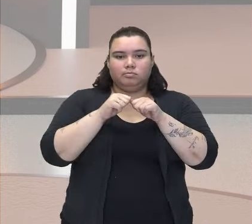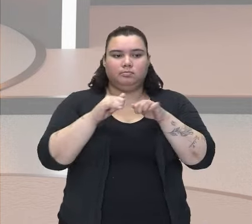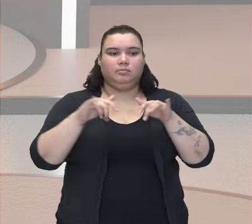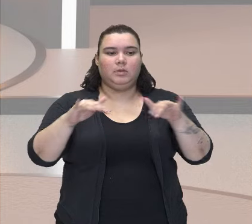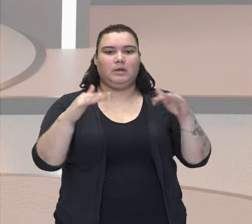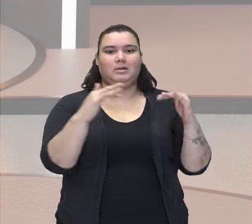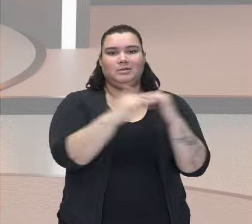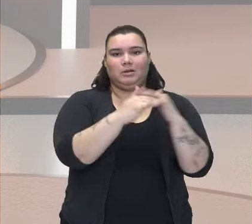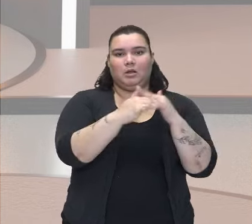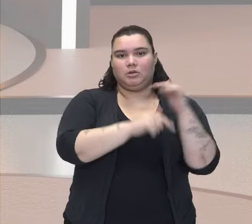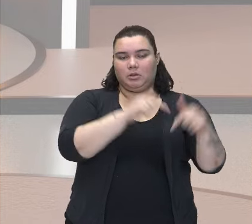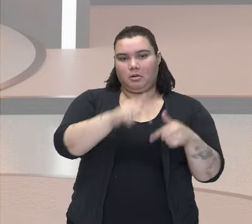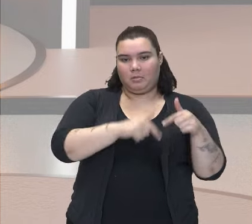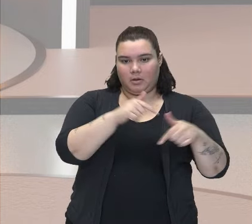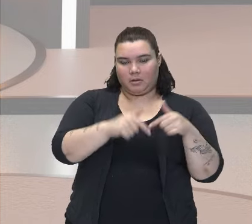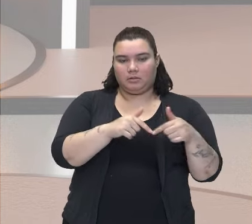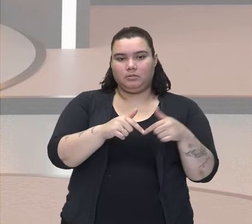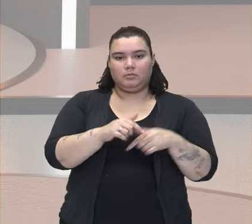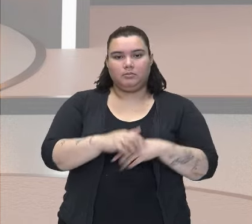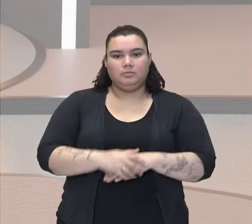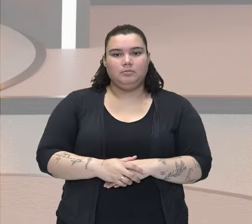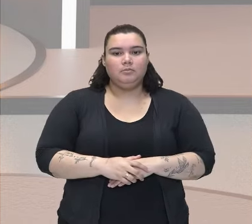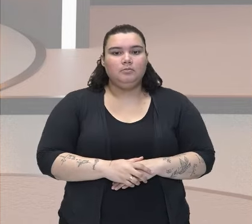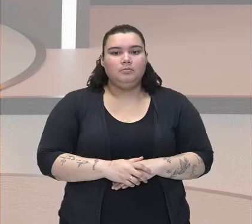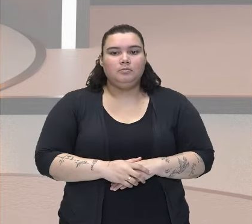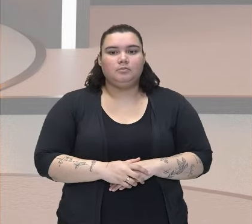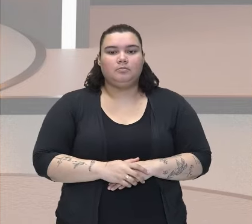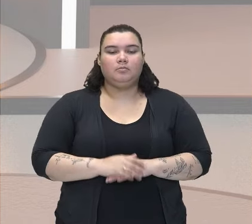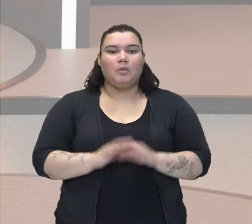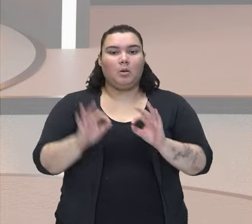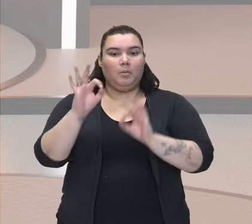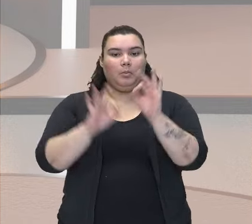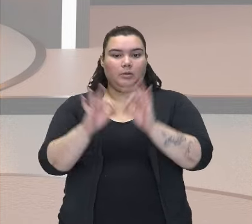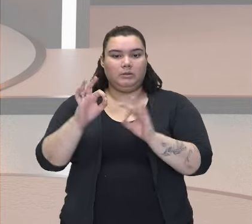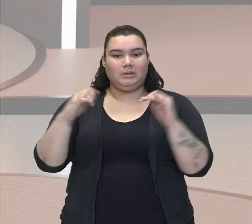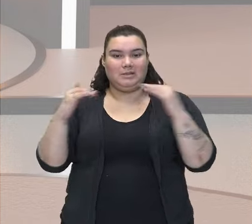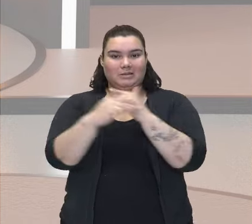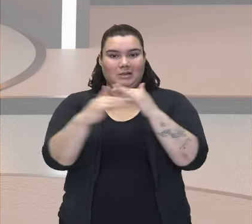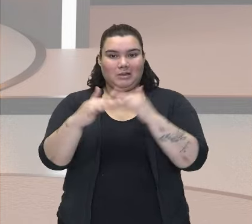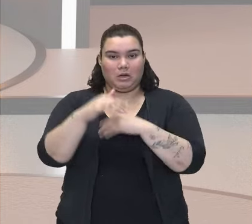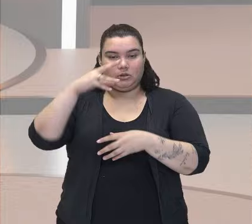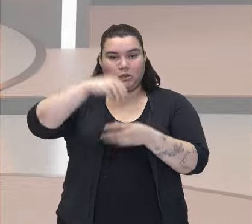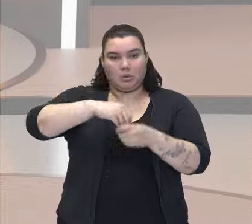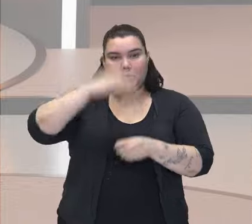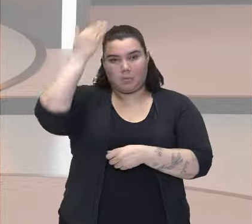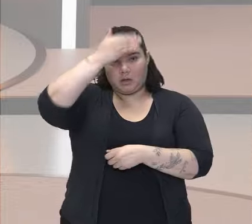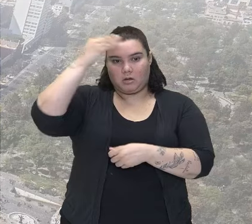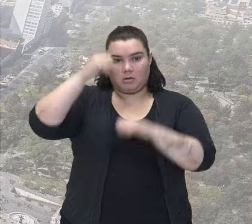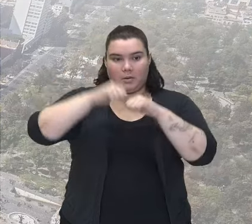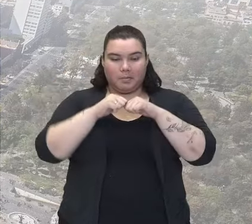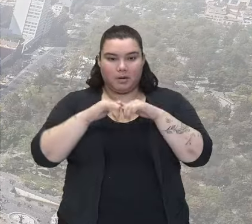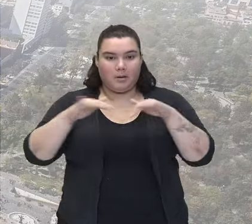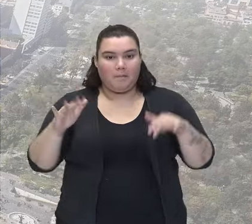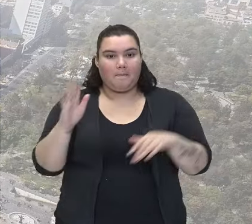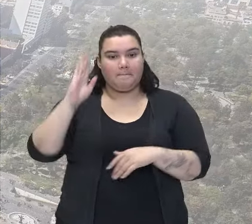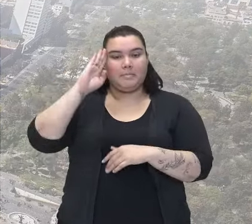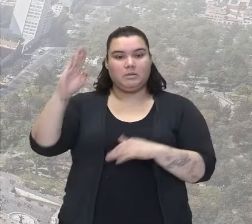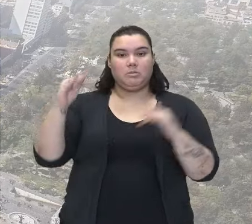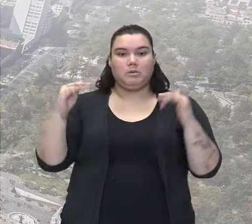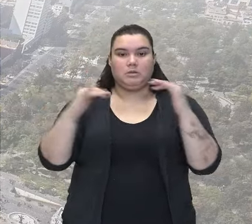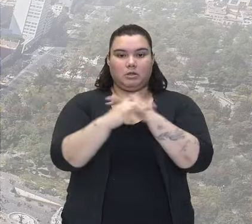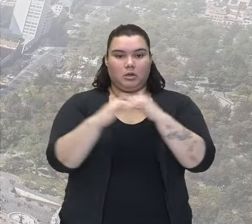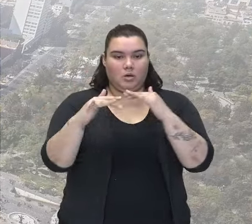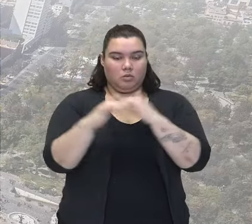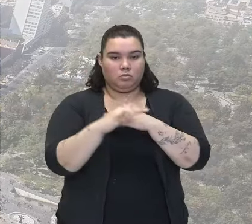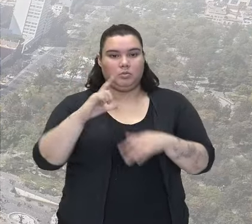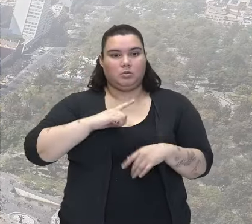novo ritmo com essa expansão urbana, tá? Esse processo de urbanização no México, gente, as principais cidades no México que vai